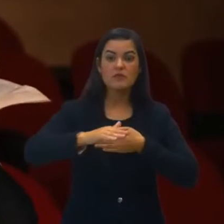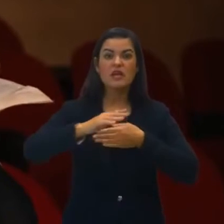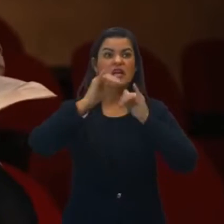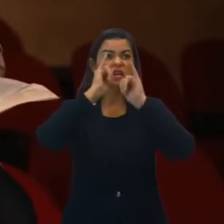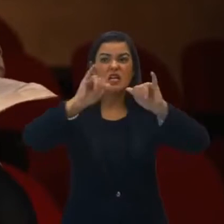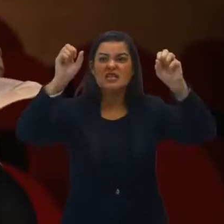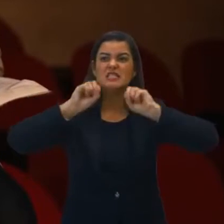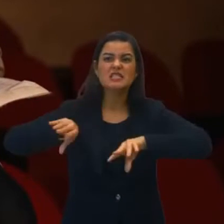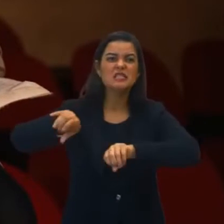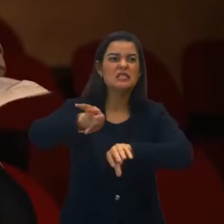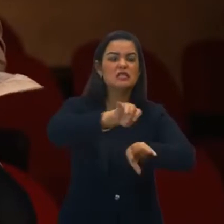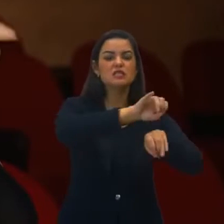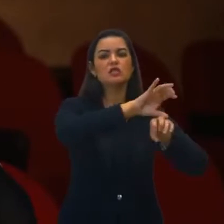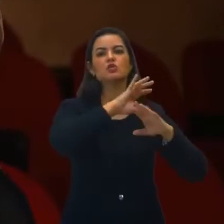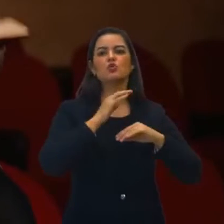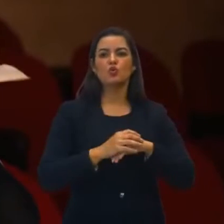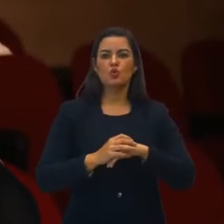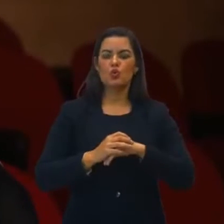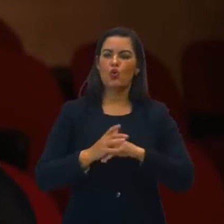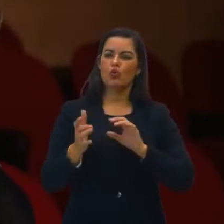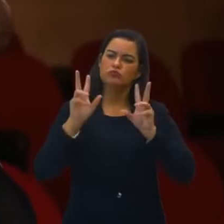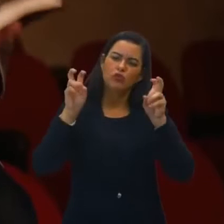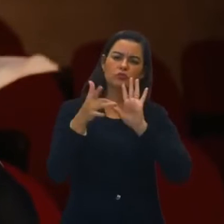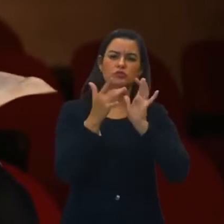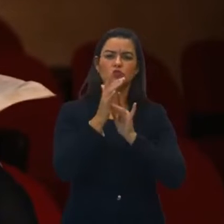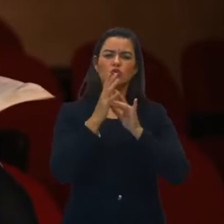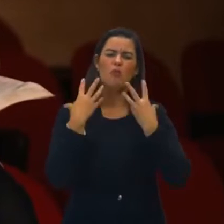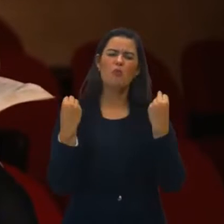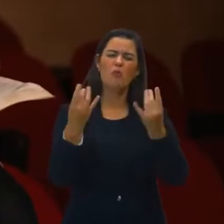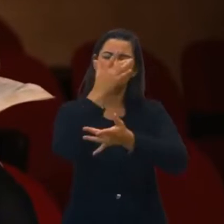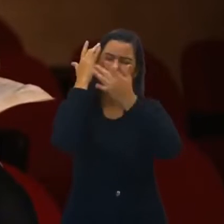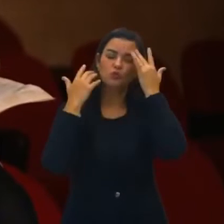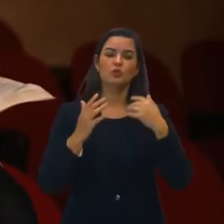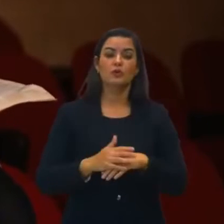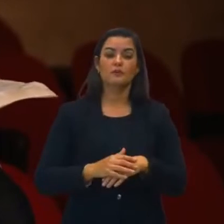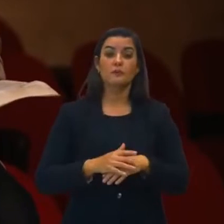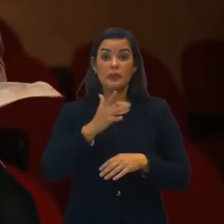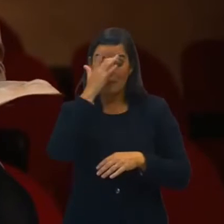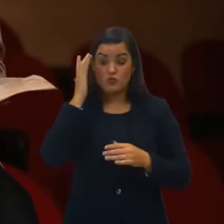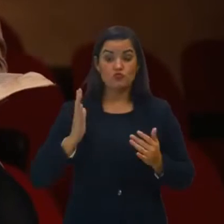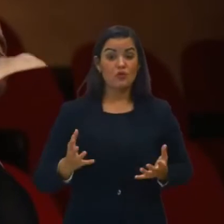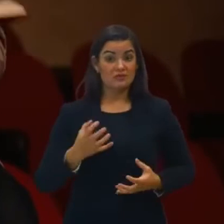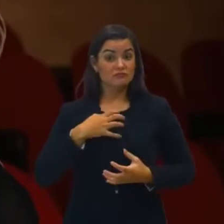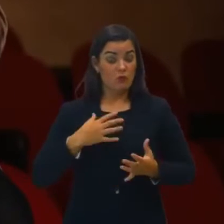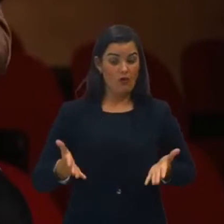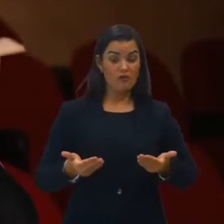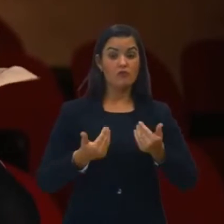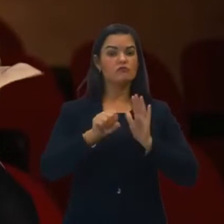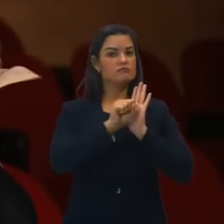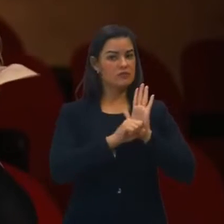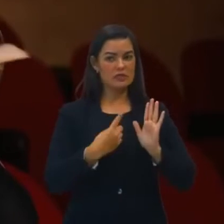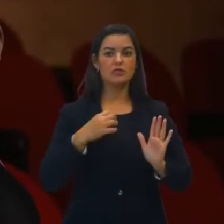moço era de Dwight Lyman Moody, o grande avivalista do século XIX. Deus